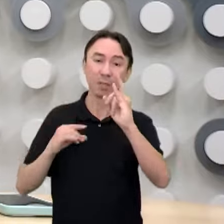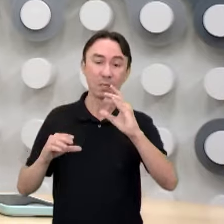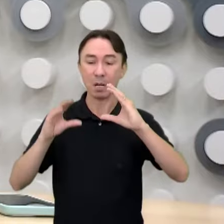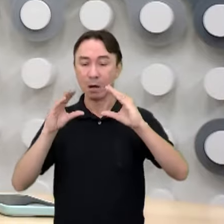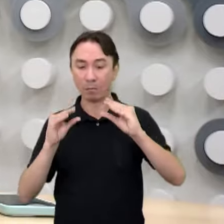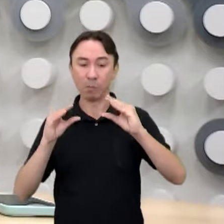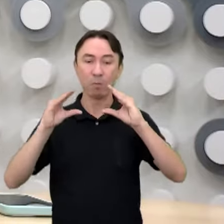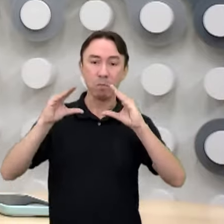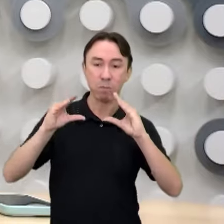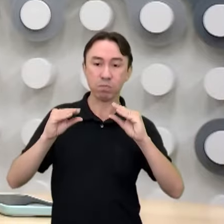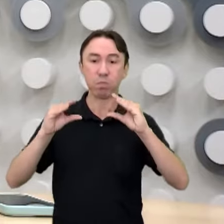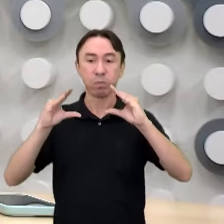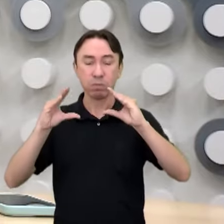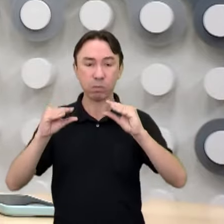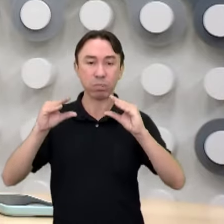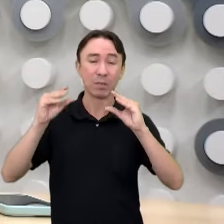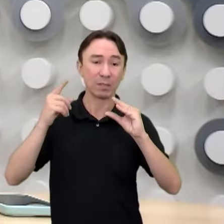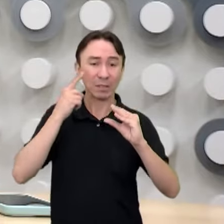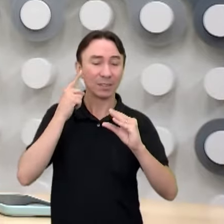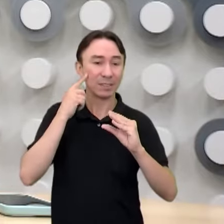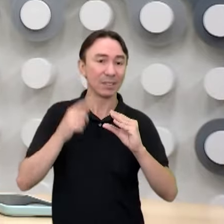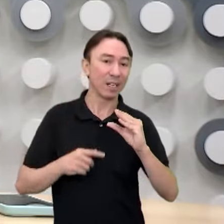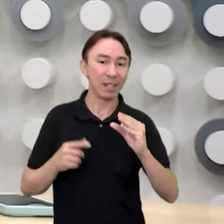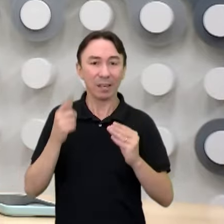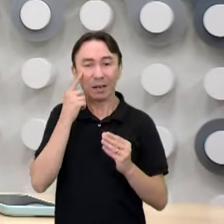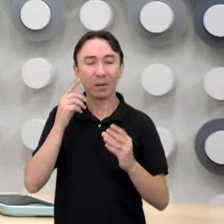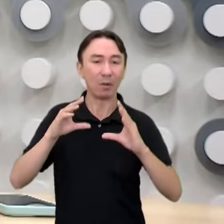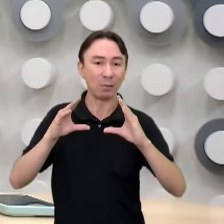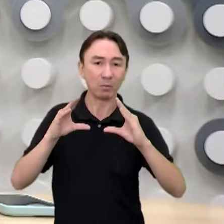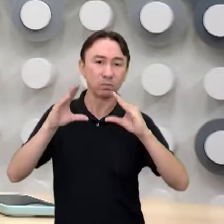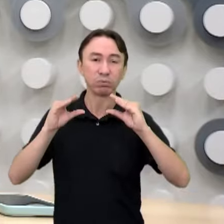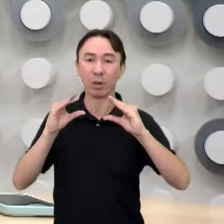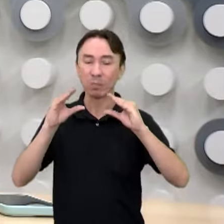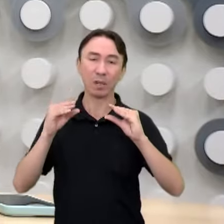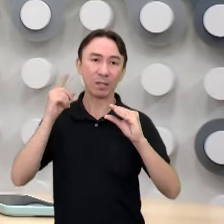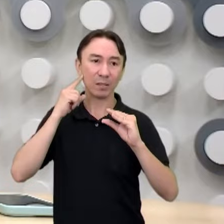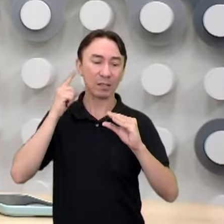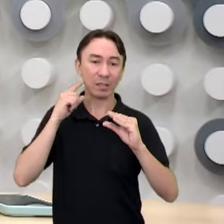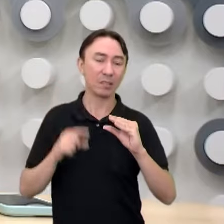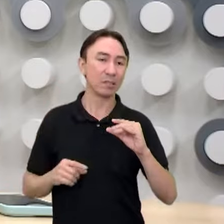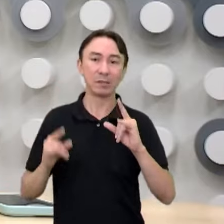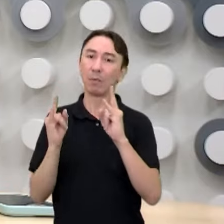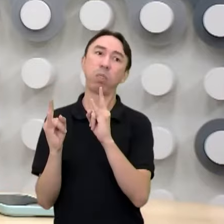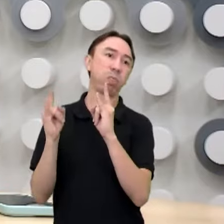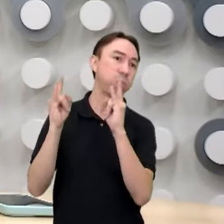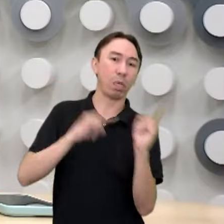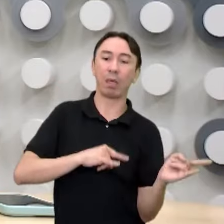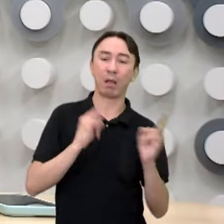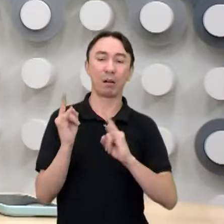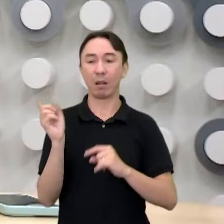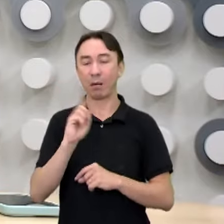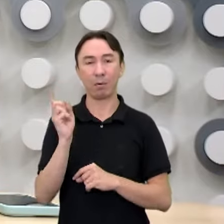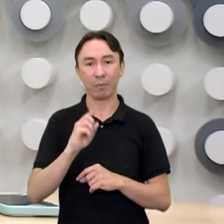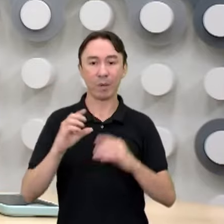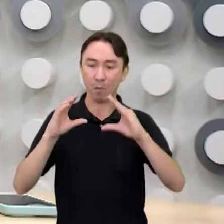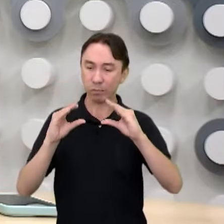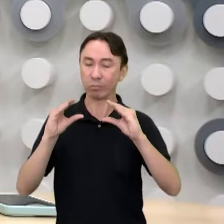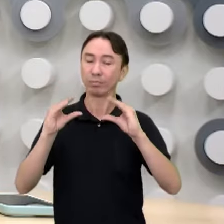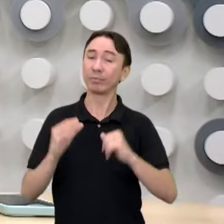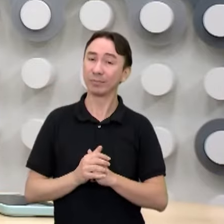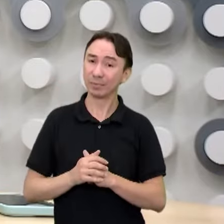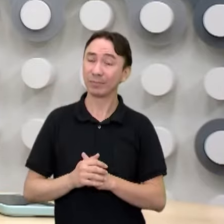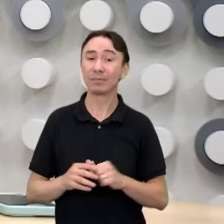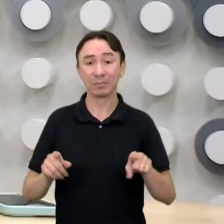lá um tipo de uma pressão e aí o prédio fica certamente estabilizado. O Chile tem muitas dessas